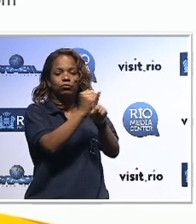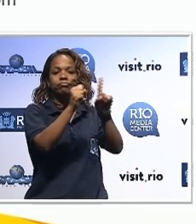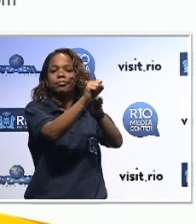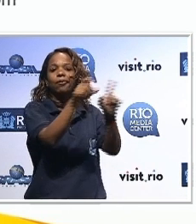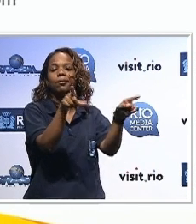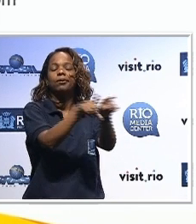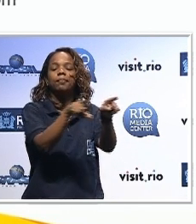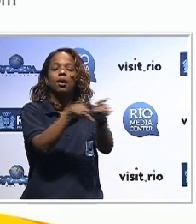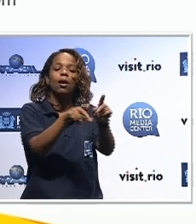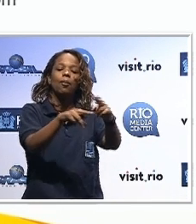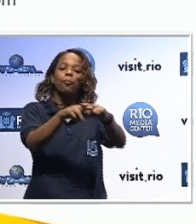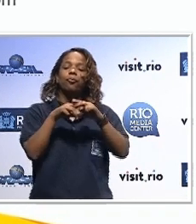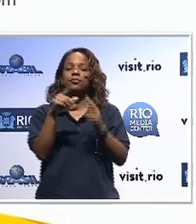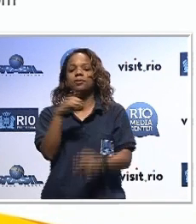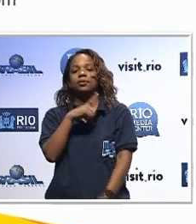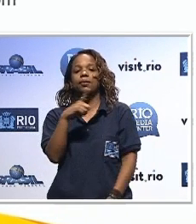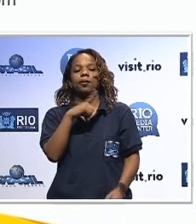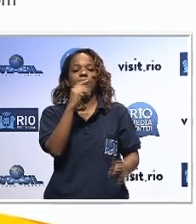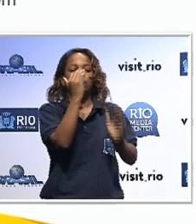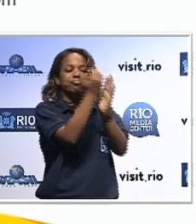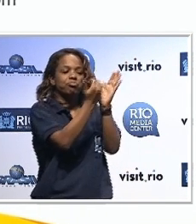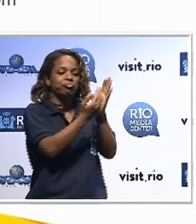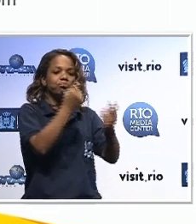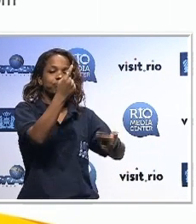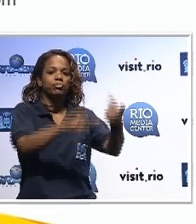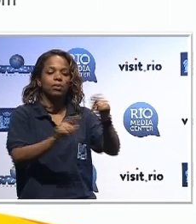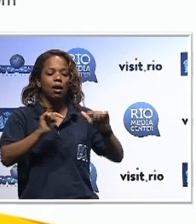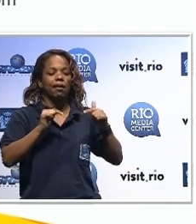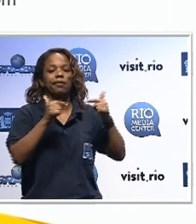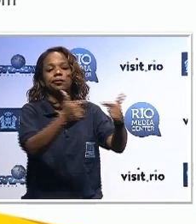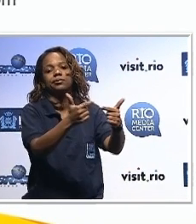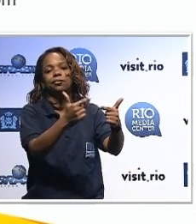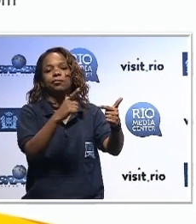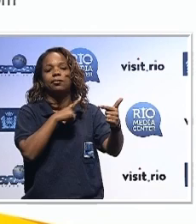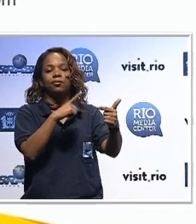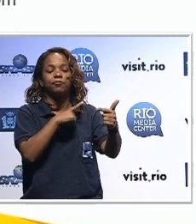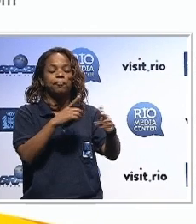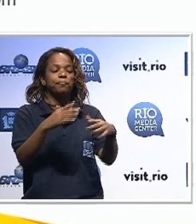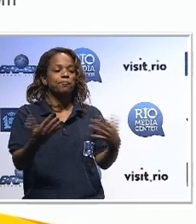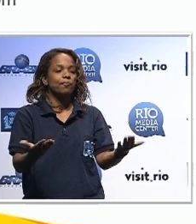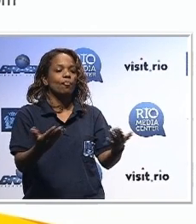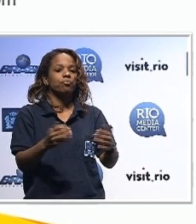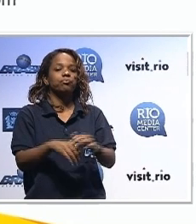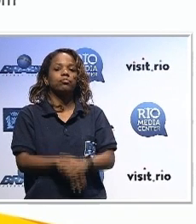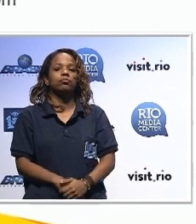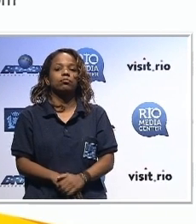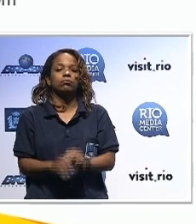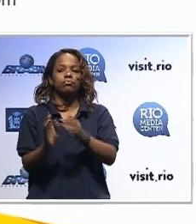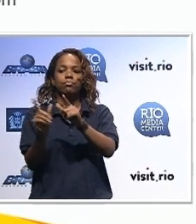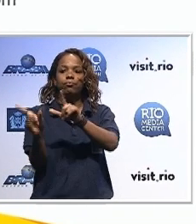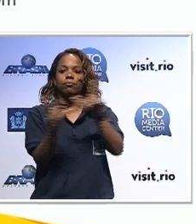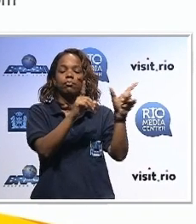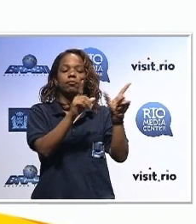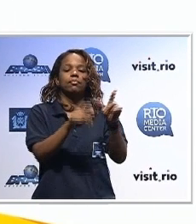isso perpassa todas as políticas e ações dessa pasta, né? Pode passar, por